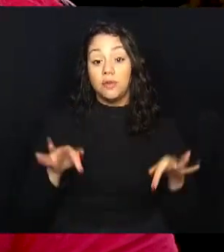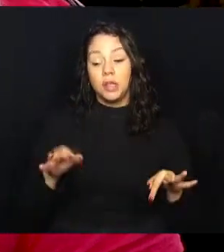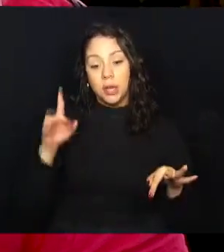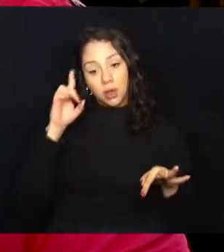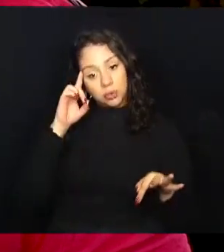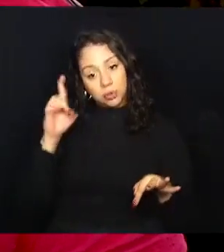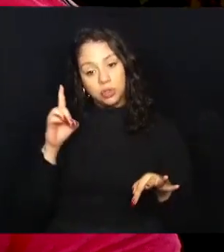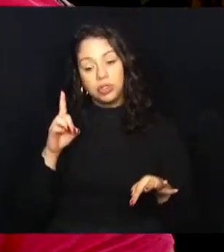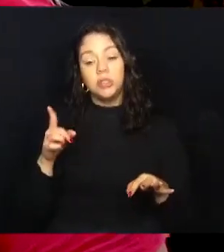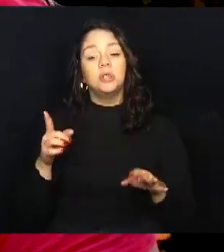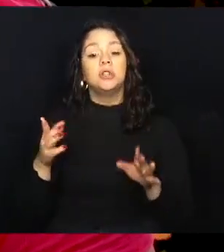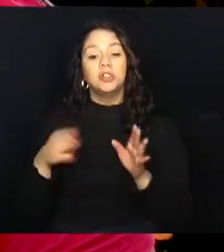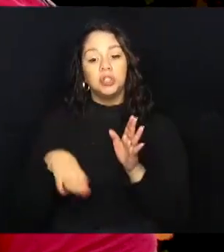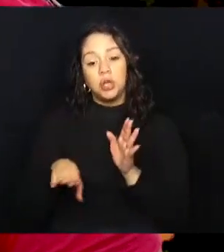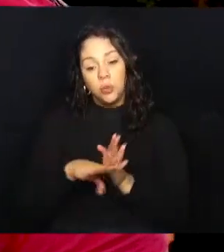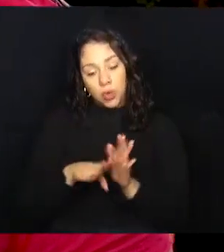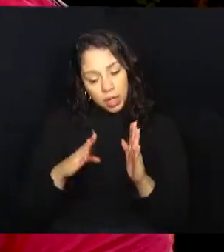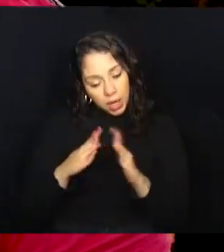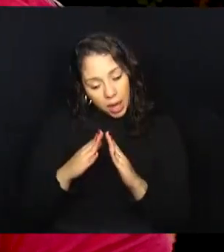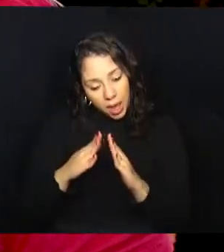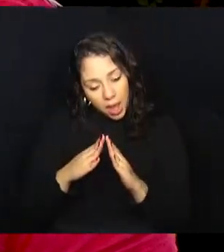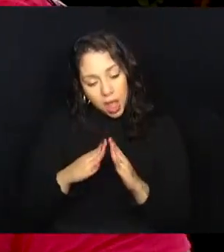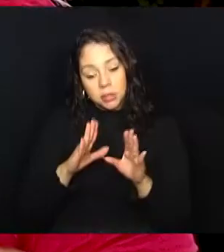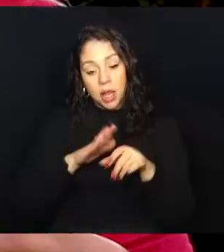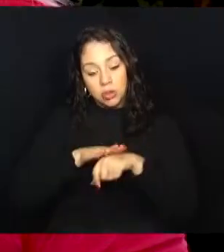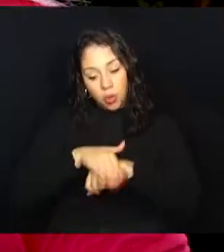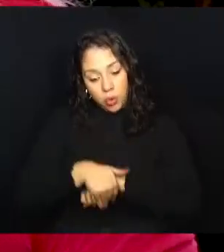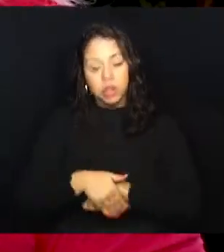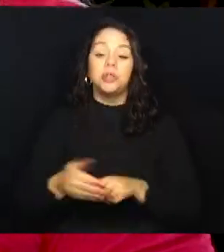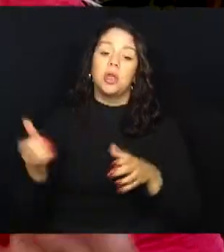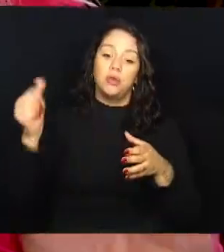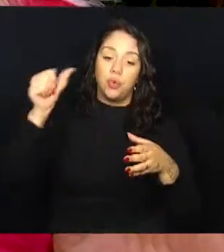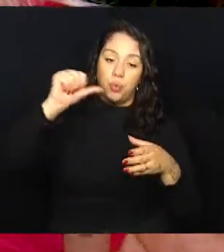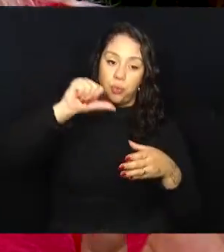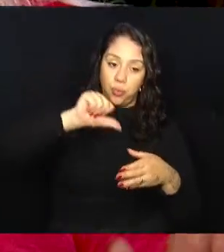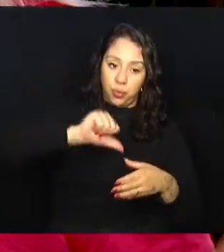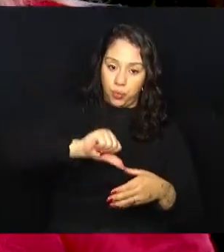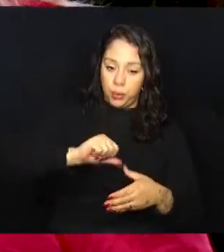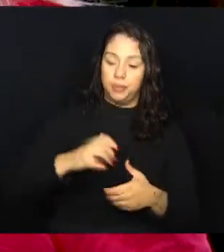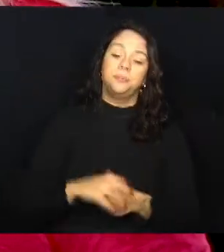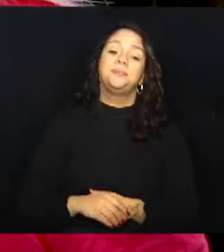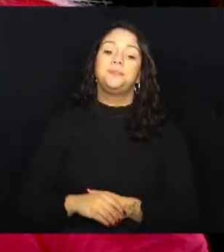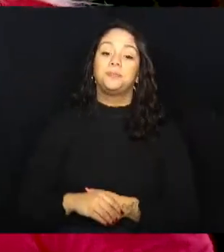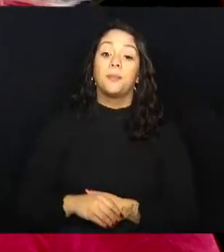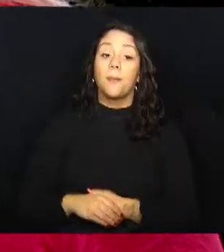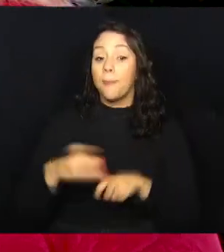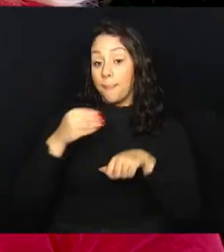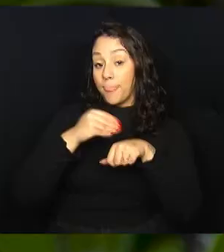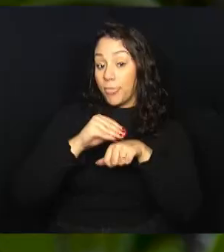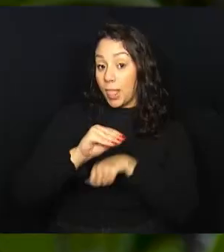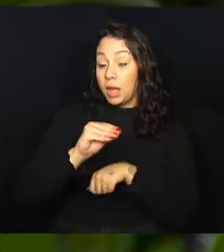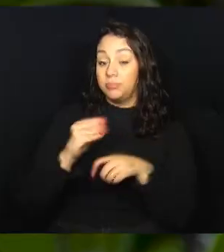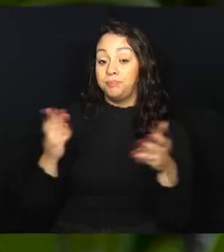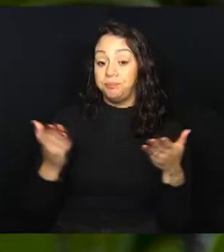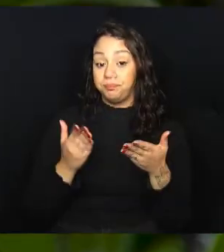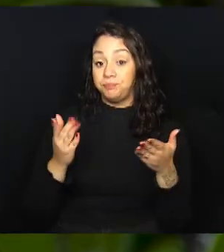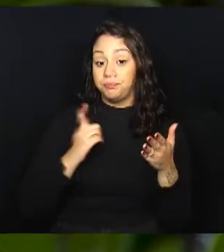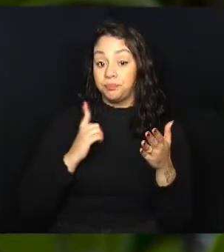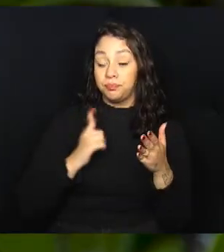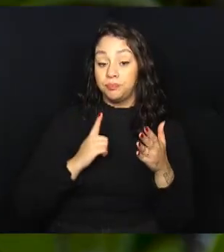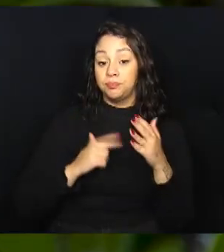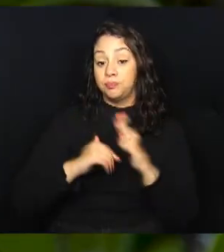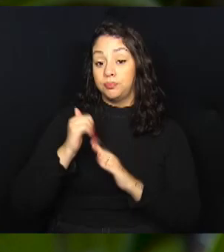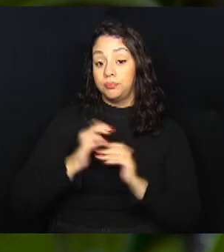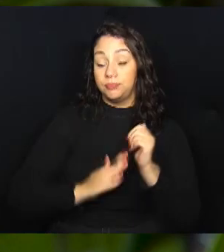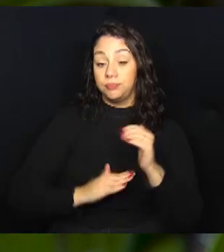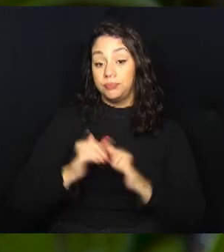todo. Deixa para o final do dia. Chegou em casa com calma, aí vai lá e rega as suas plantinhas. Os cuidados mencionados